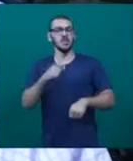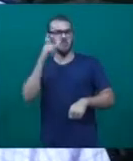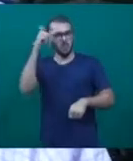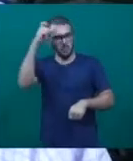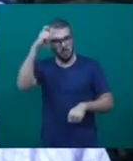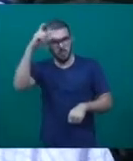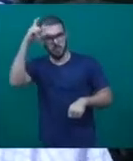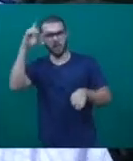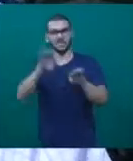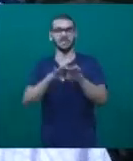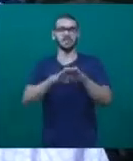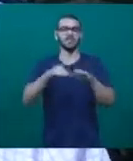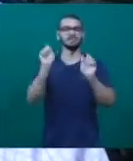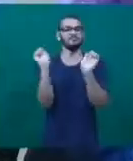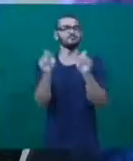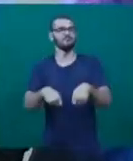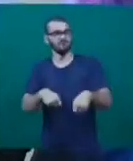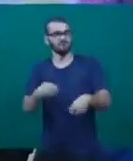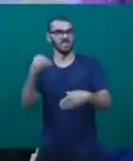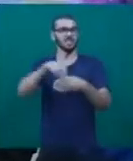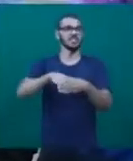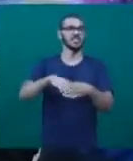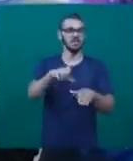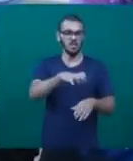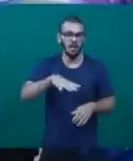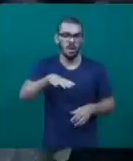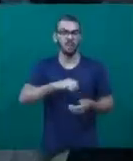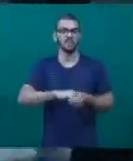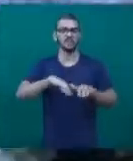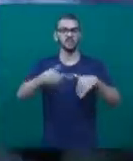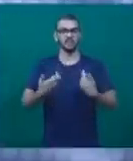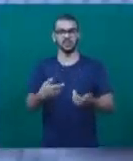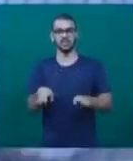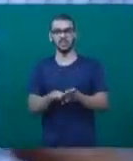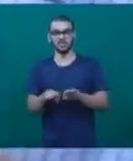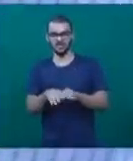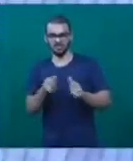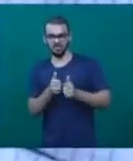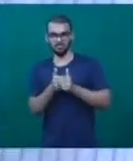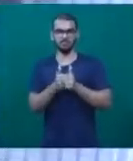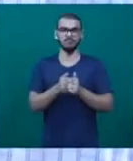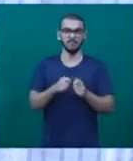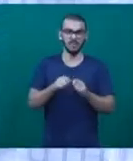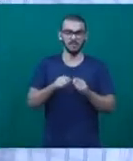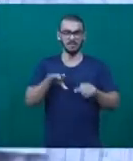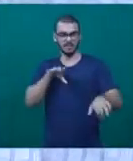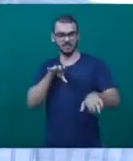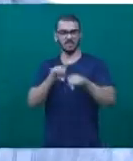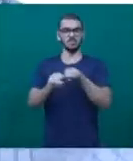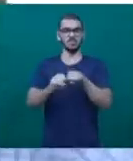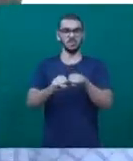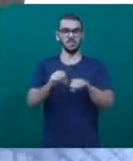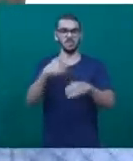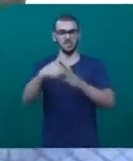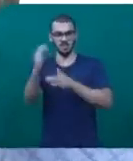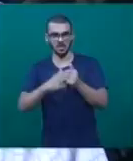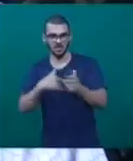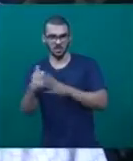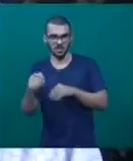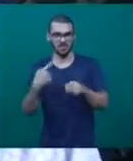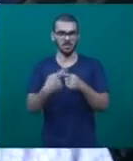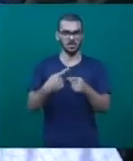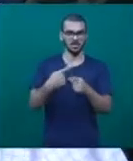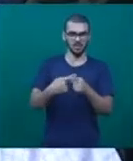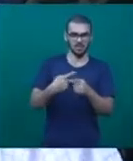desenvoltura profissional para exercer dentro do pátio. Óbvio que acompanhando um profissional de maior experiência para acabar a sua formação profissional, porque eles estão